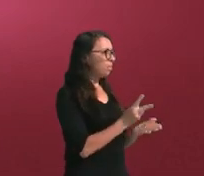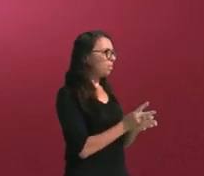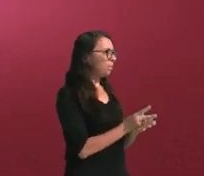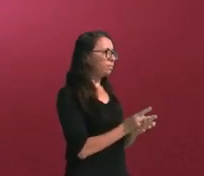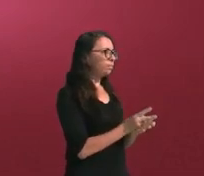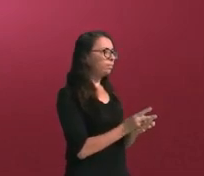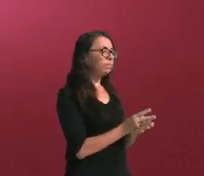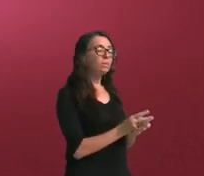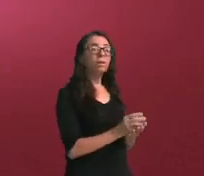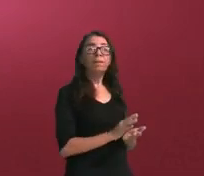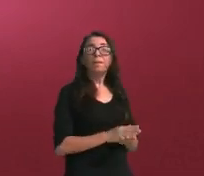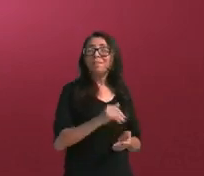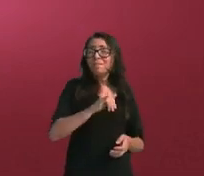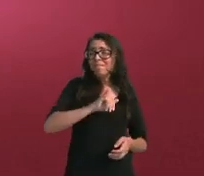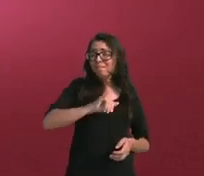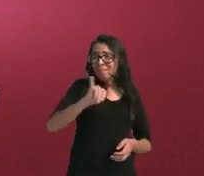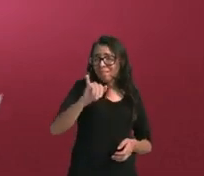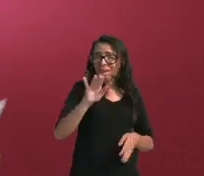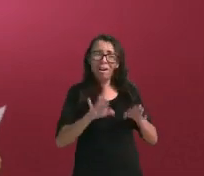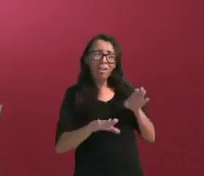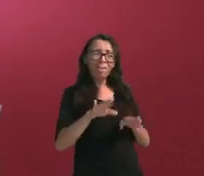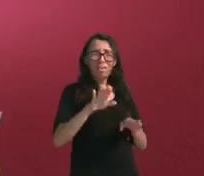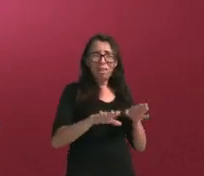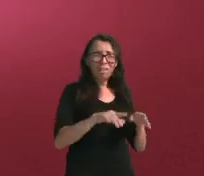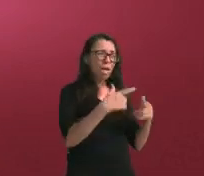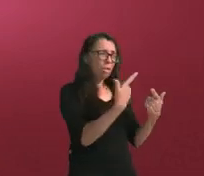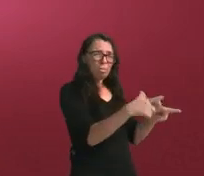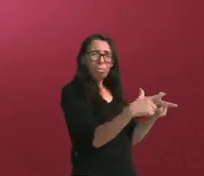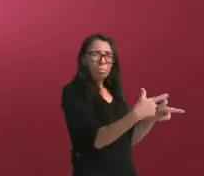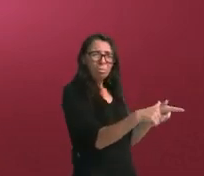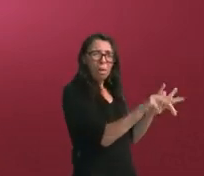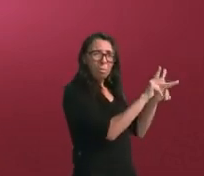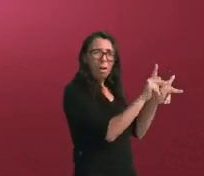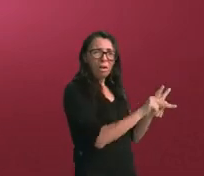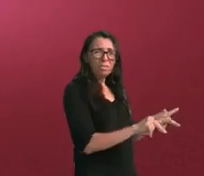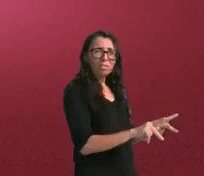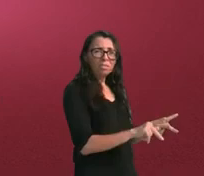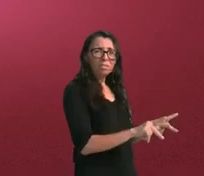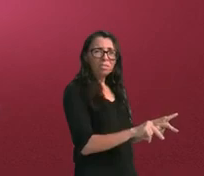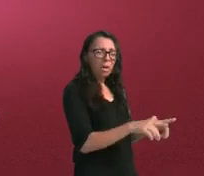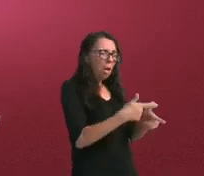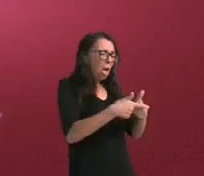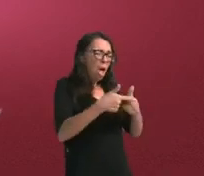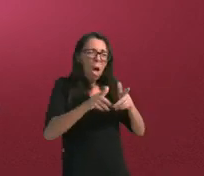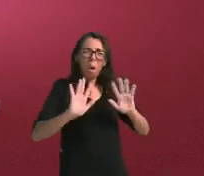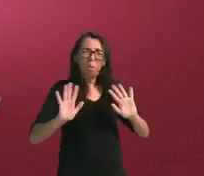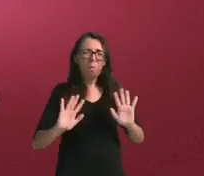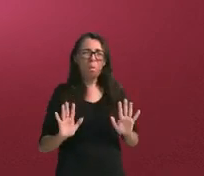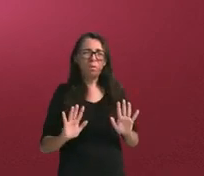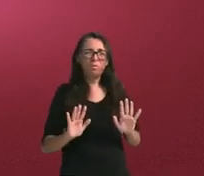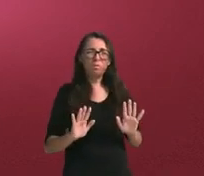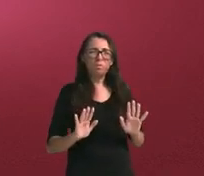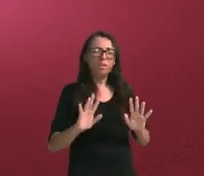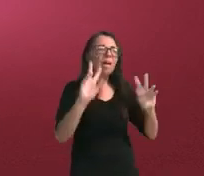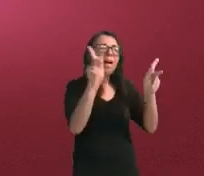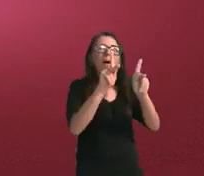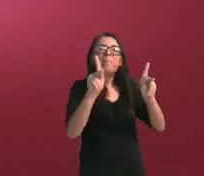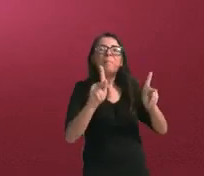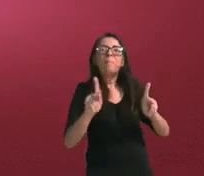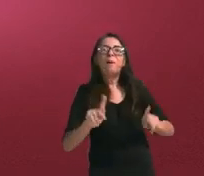sobre vós. Então, qual foi a ordem para aqueles 70 discípulos que Jesus chamou nessa